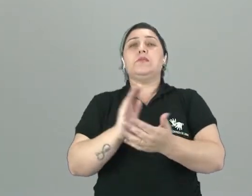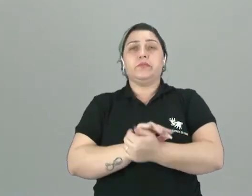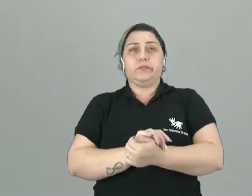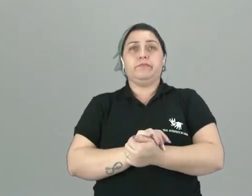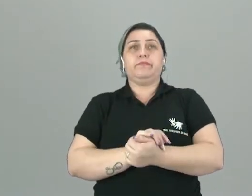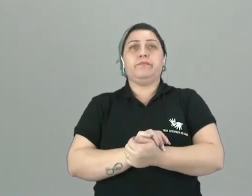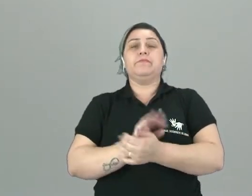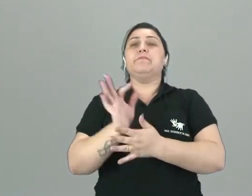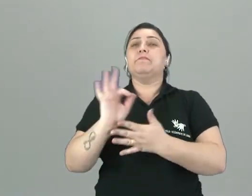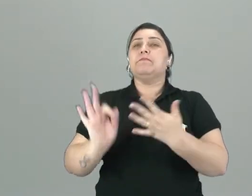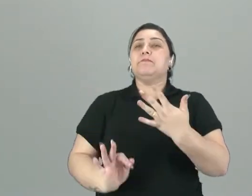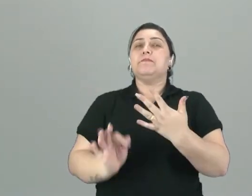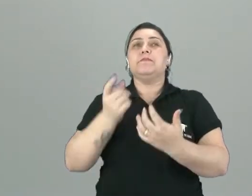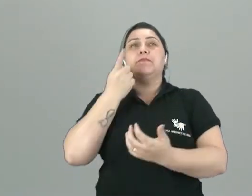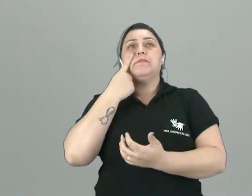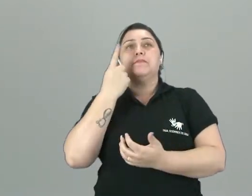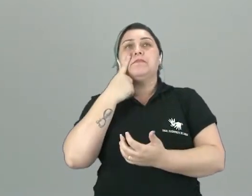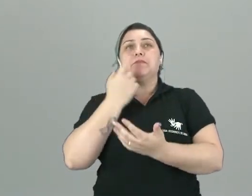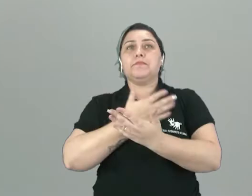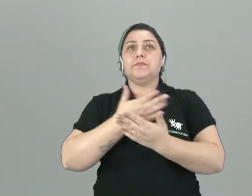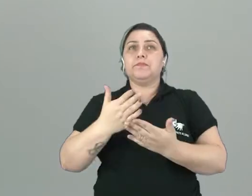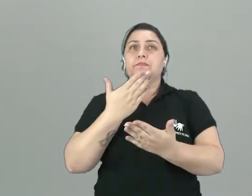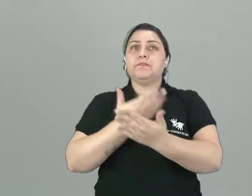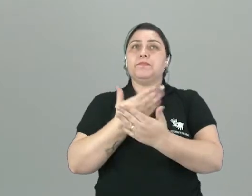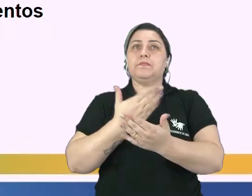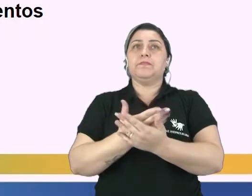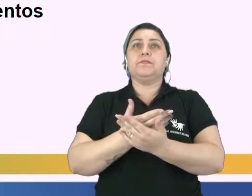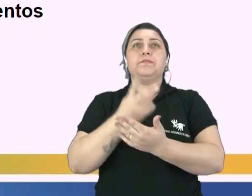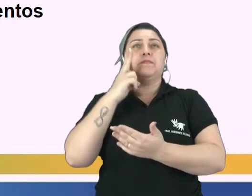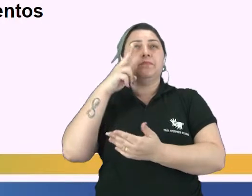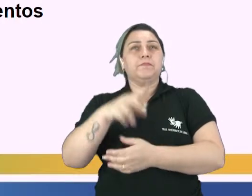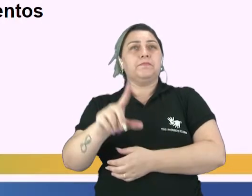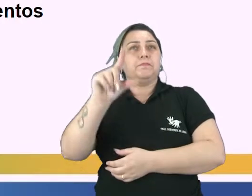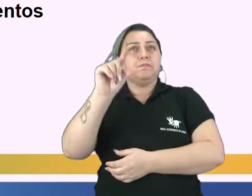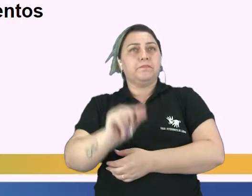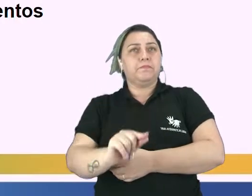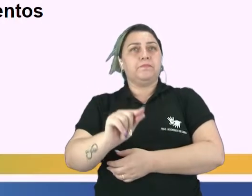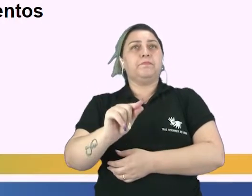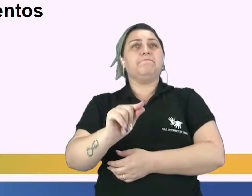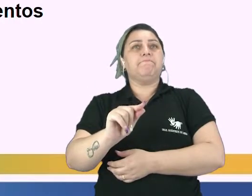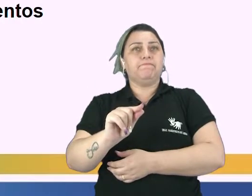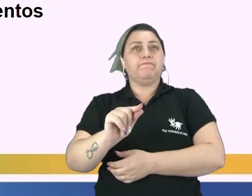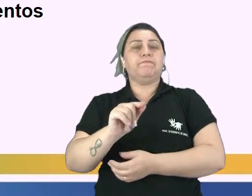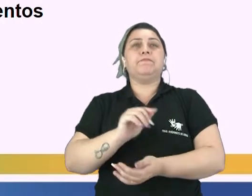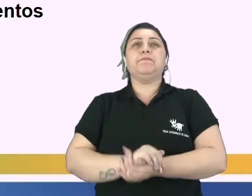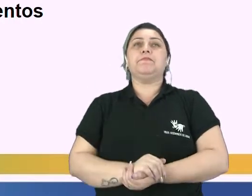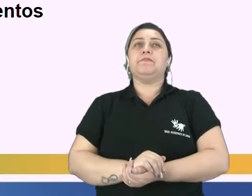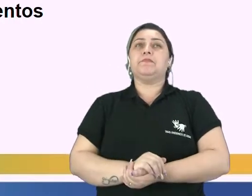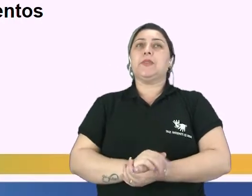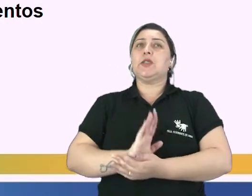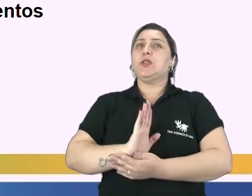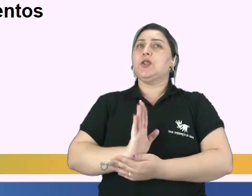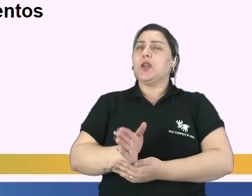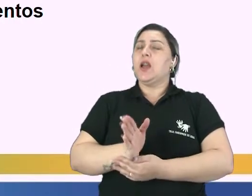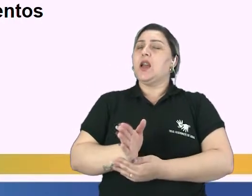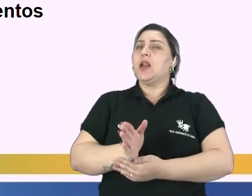Vamos lá, gente. Para iniciarmos nossa aula, vamos pensar um pouco sobre as seguintes questões.